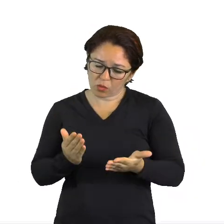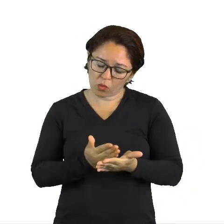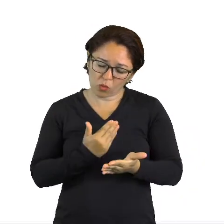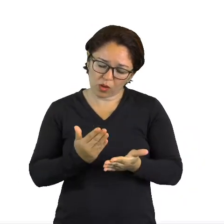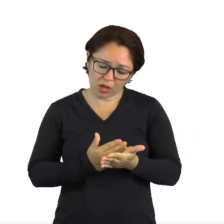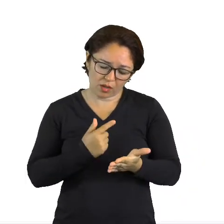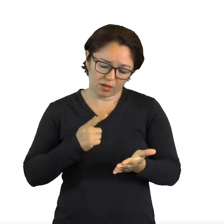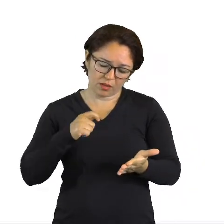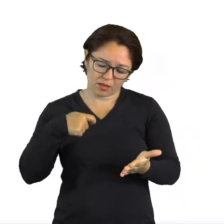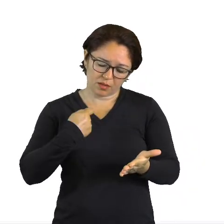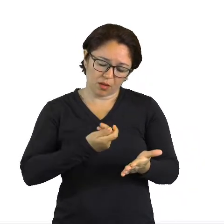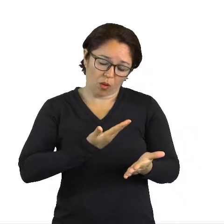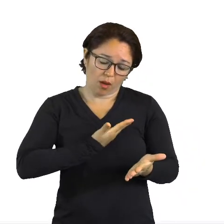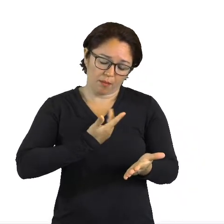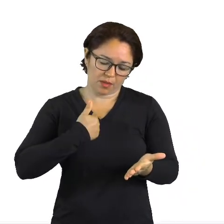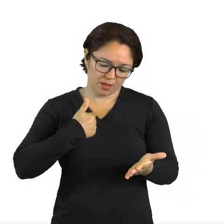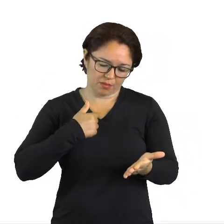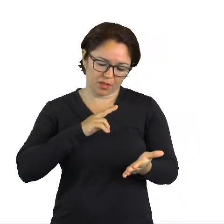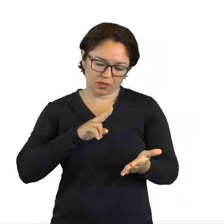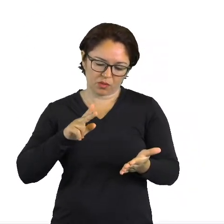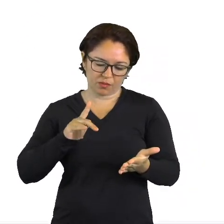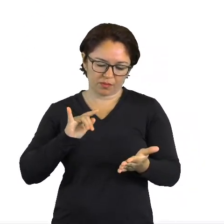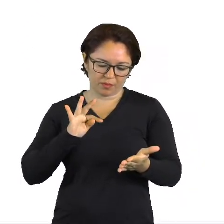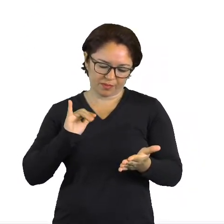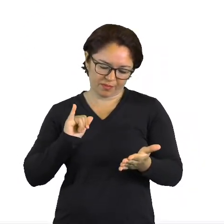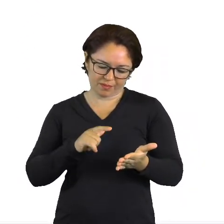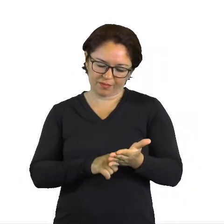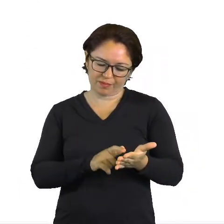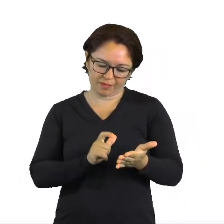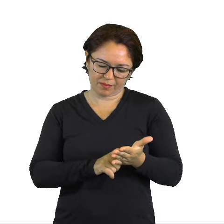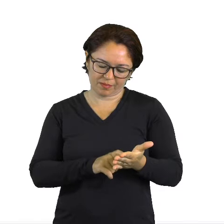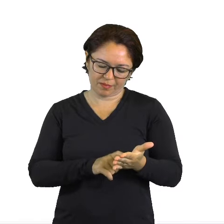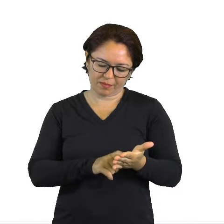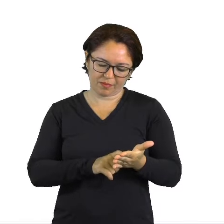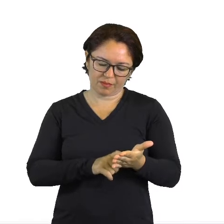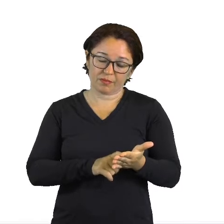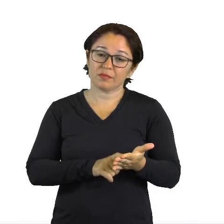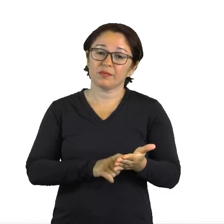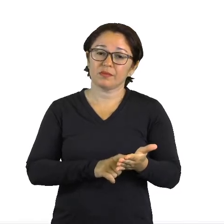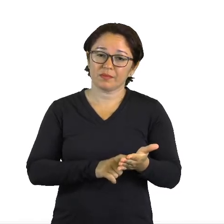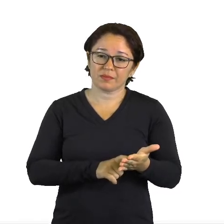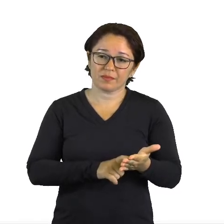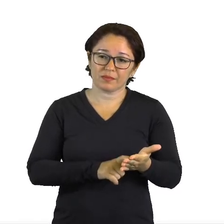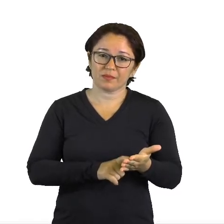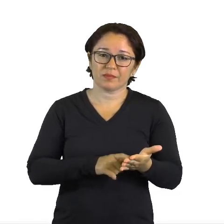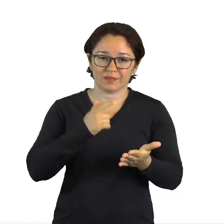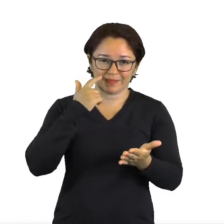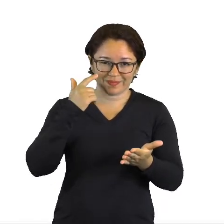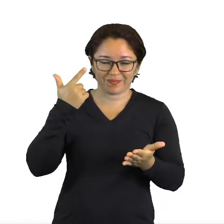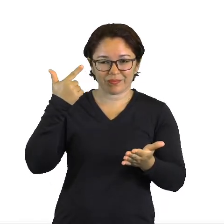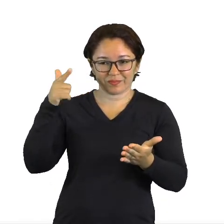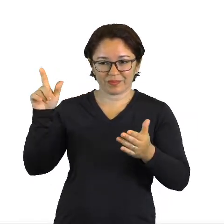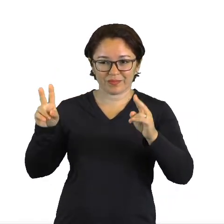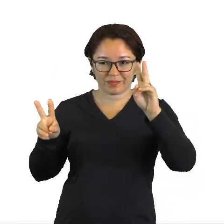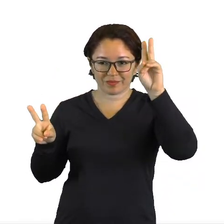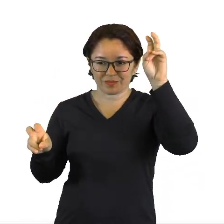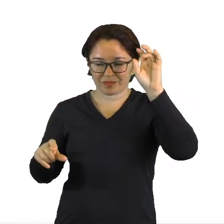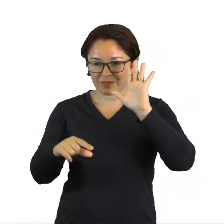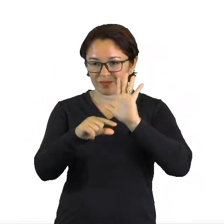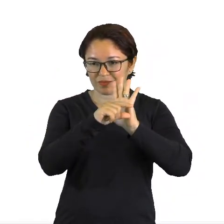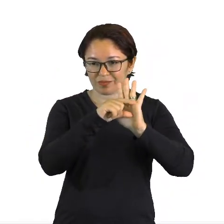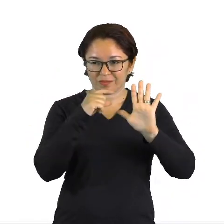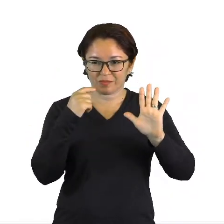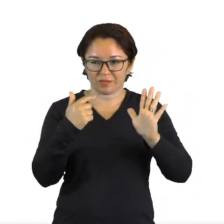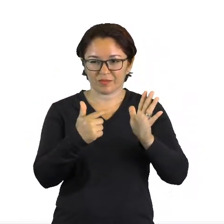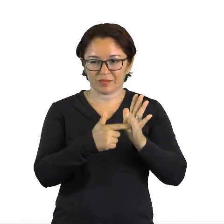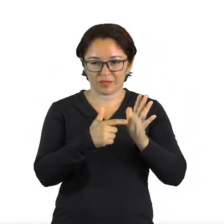de Kitty. E aí nós observamos que tem outro trecho também, como essa obra ela é